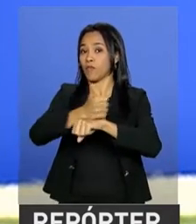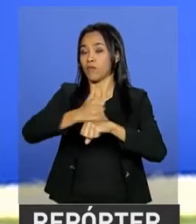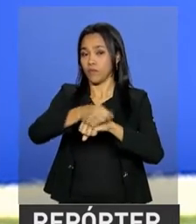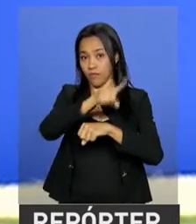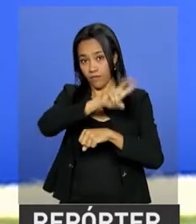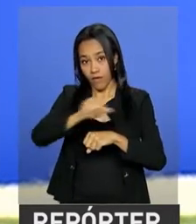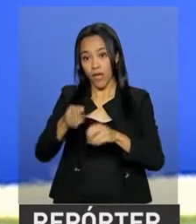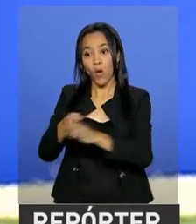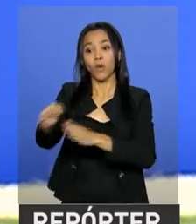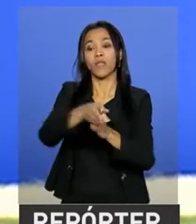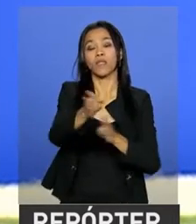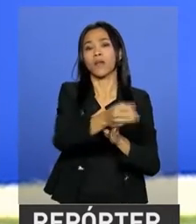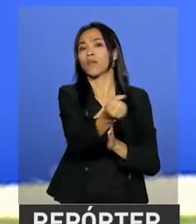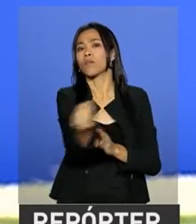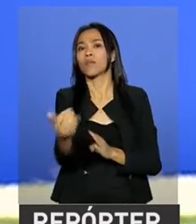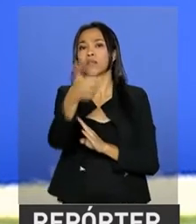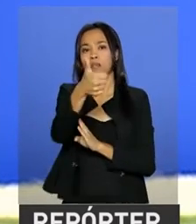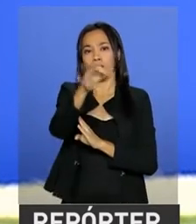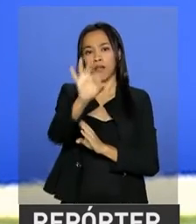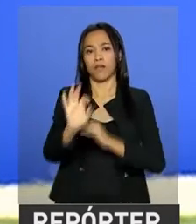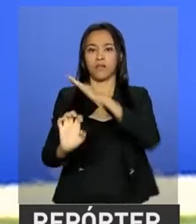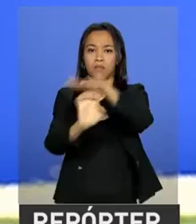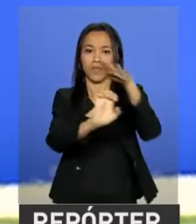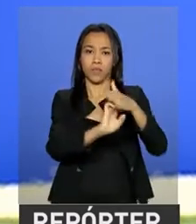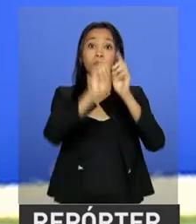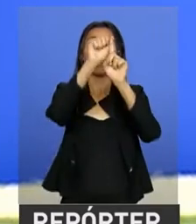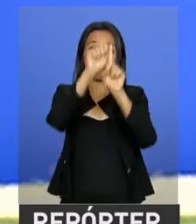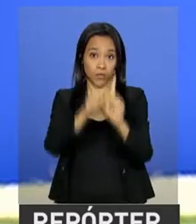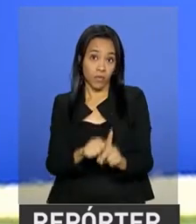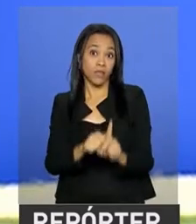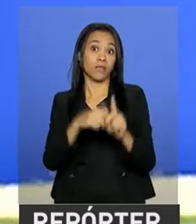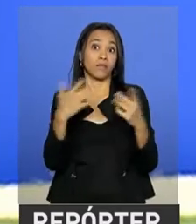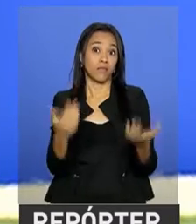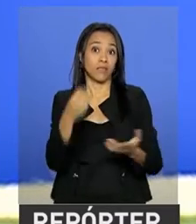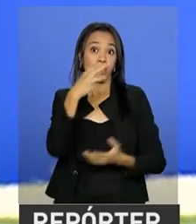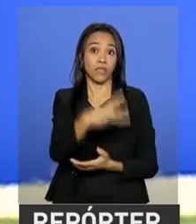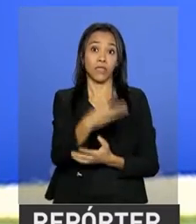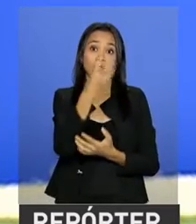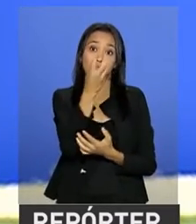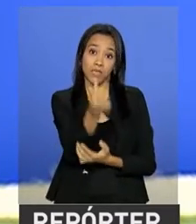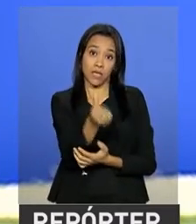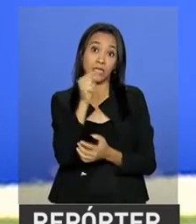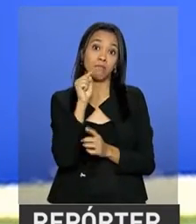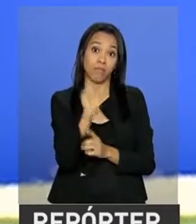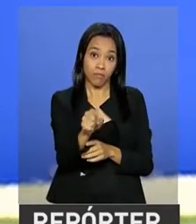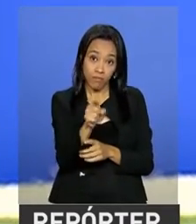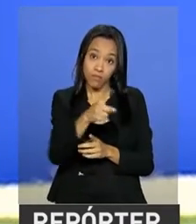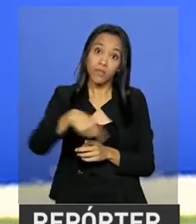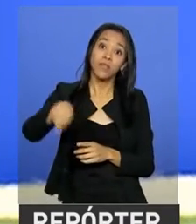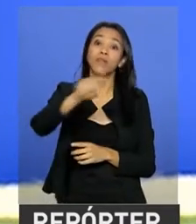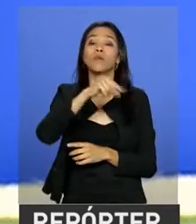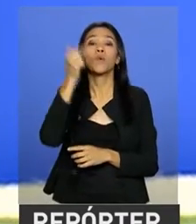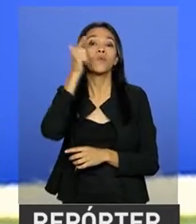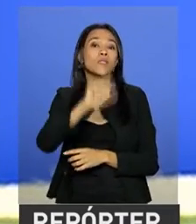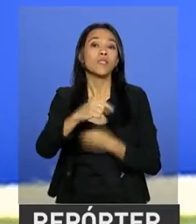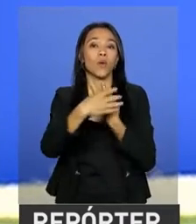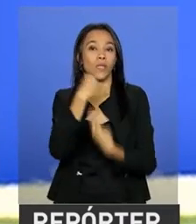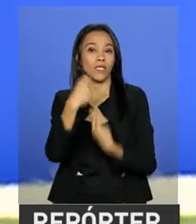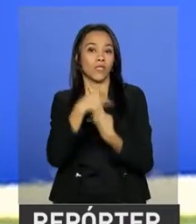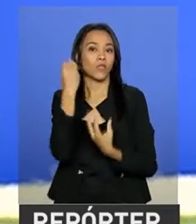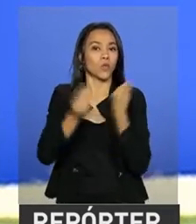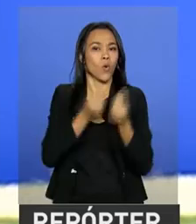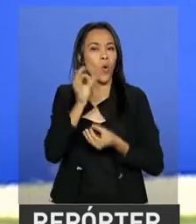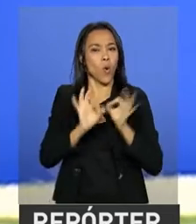10 empresas por mês e a expectativa é que 36 mil negócios recebam consultoria até o final deste ano. O